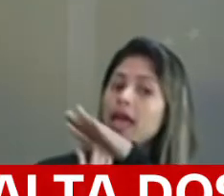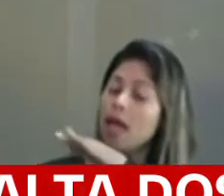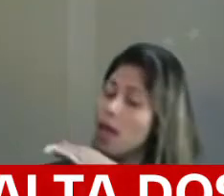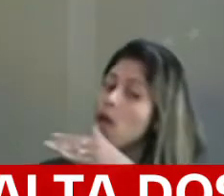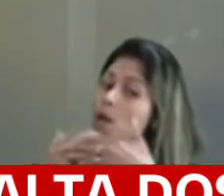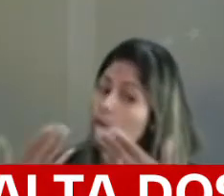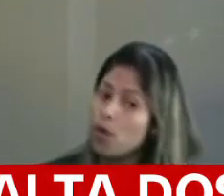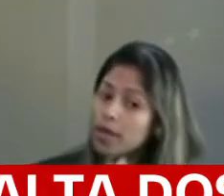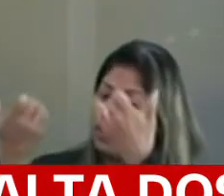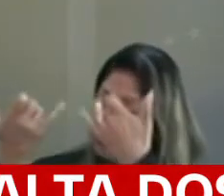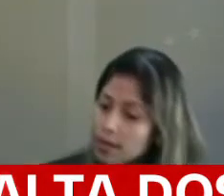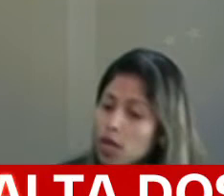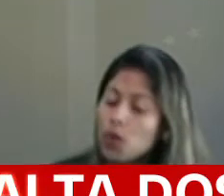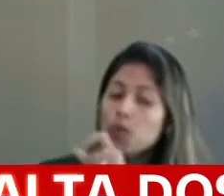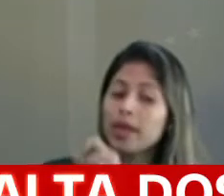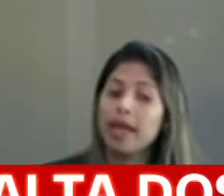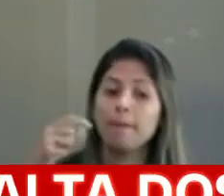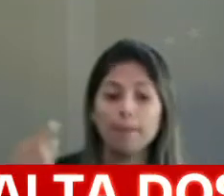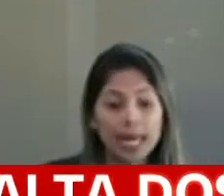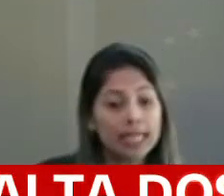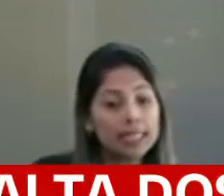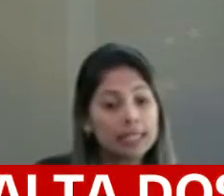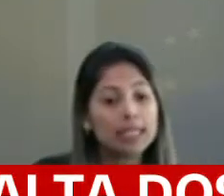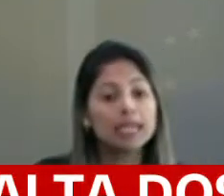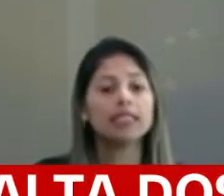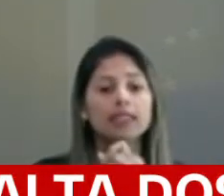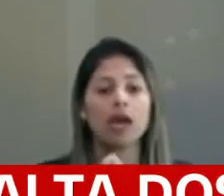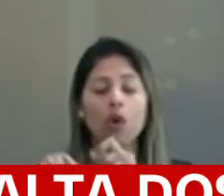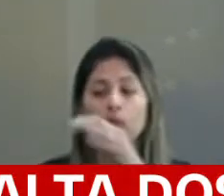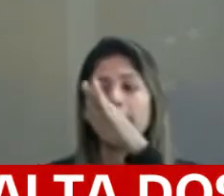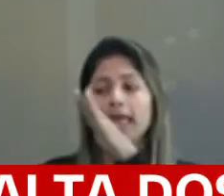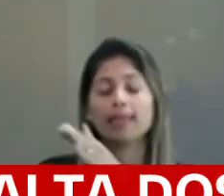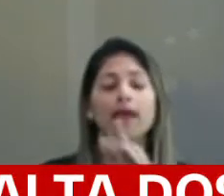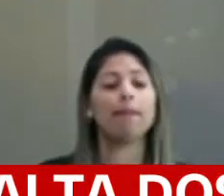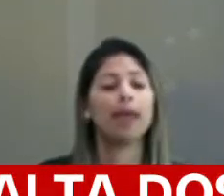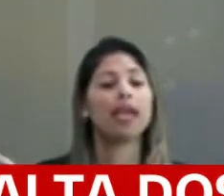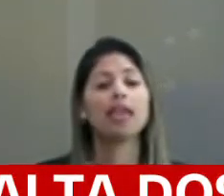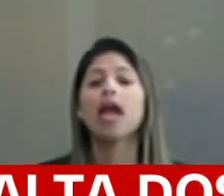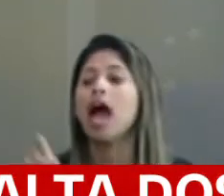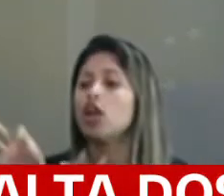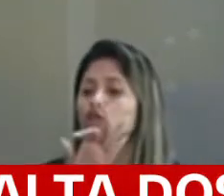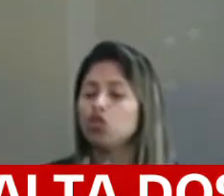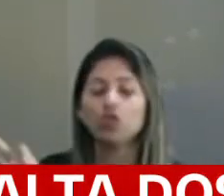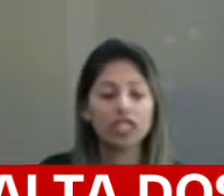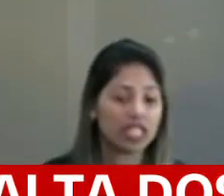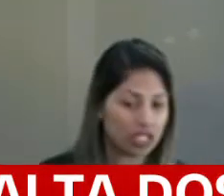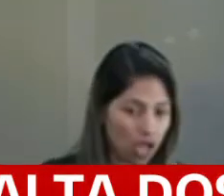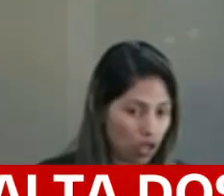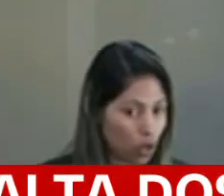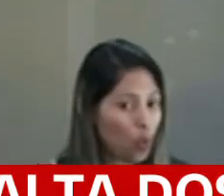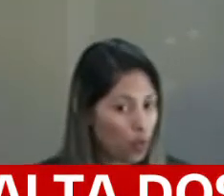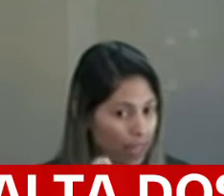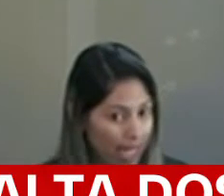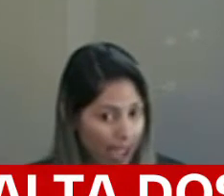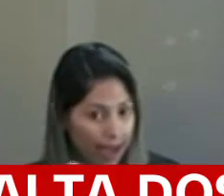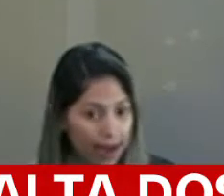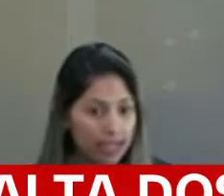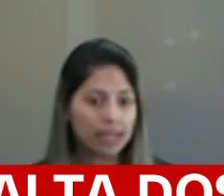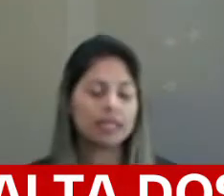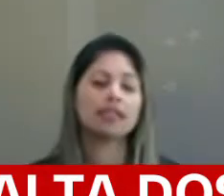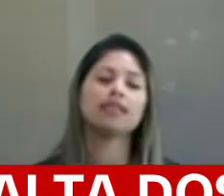especificando alguns bens essenciais e estabelecendo a consequência jurídica para essa